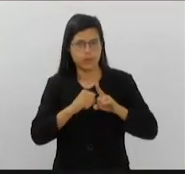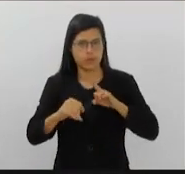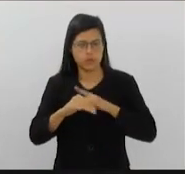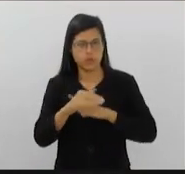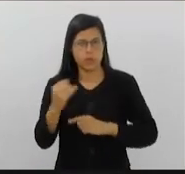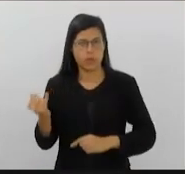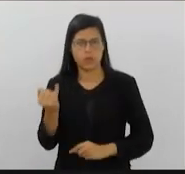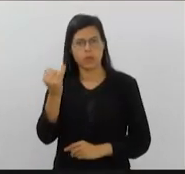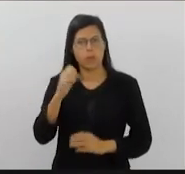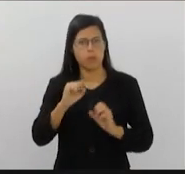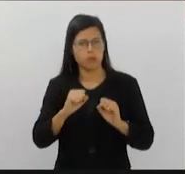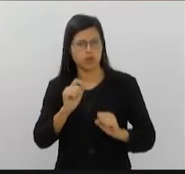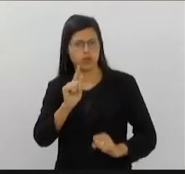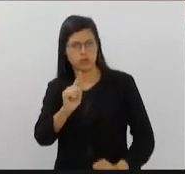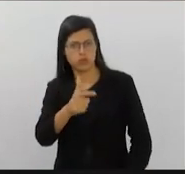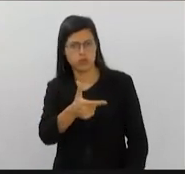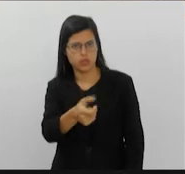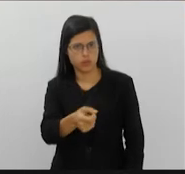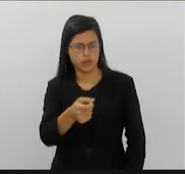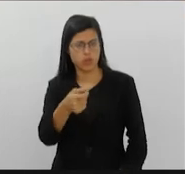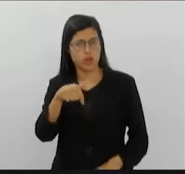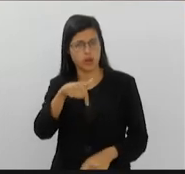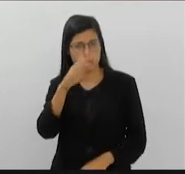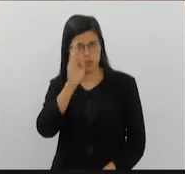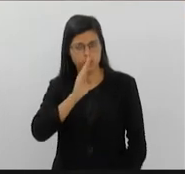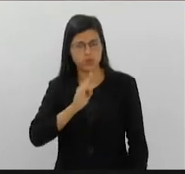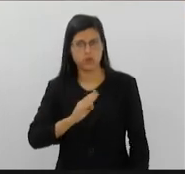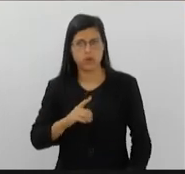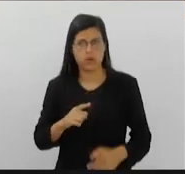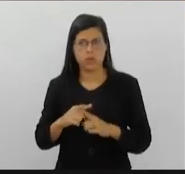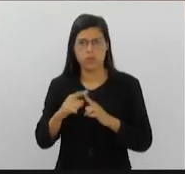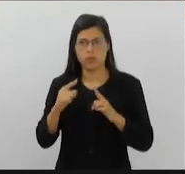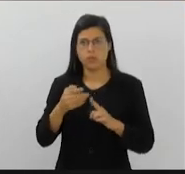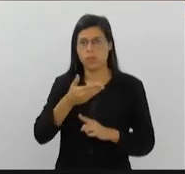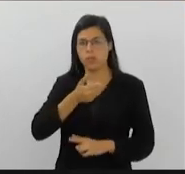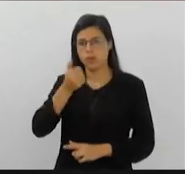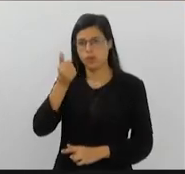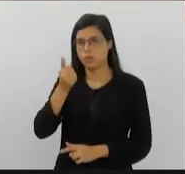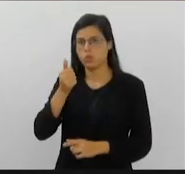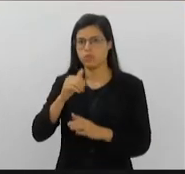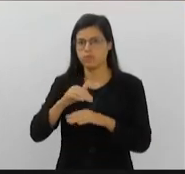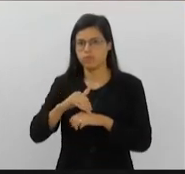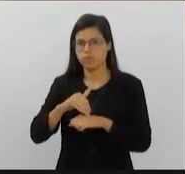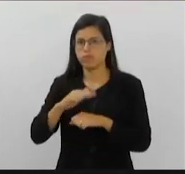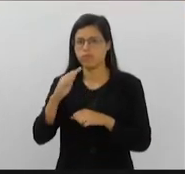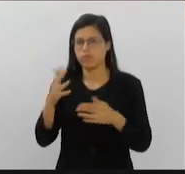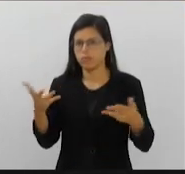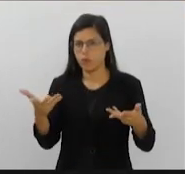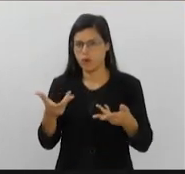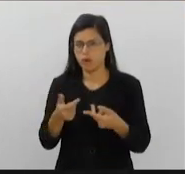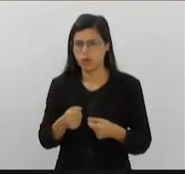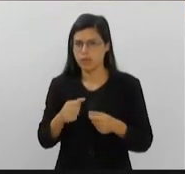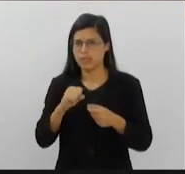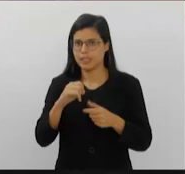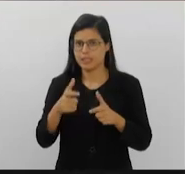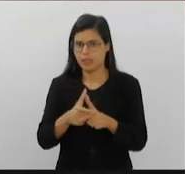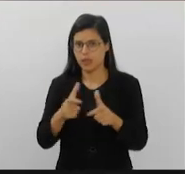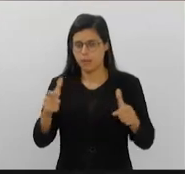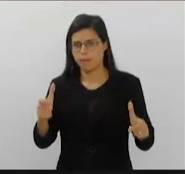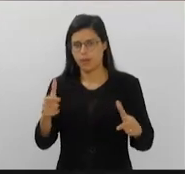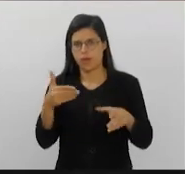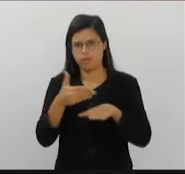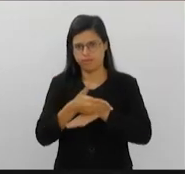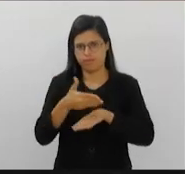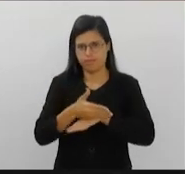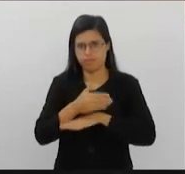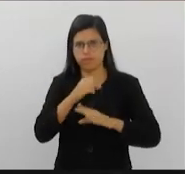G20 muito importante passando aqui pelo Brasil, mas ele é muito melhor, muito mais qualitativo, se a gente ampliar os espaços de